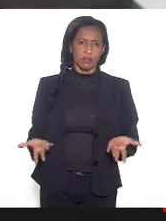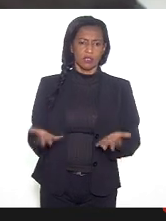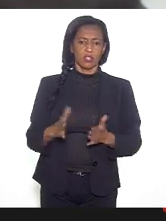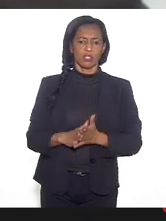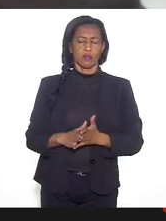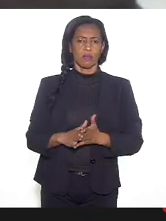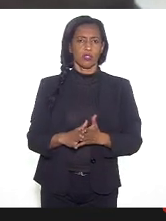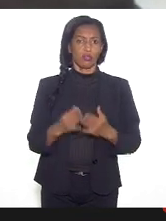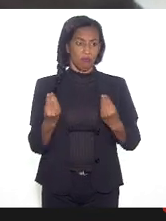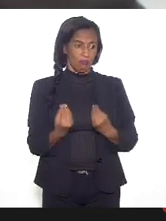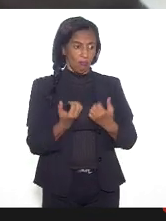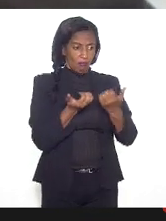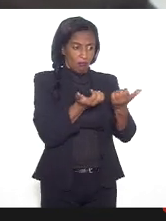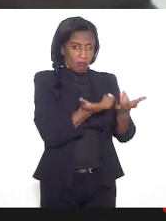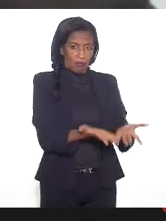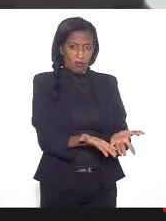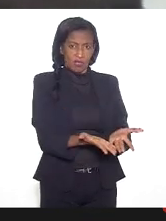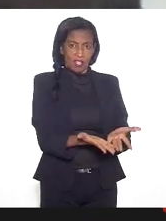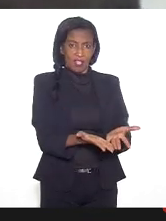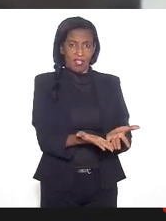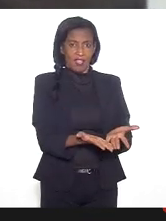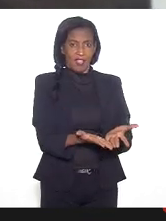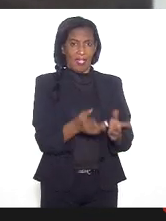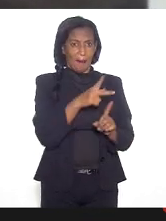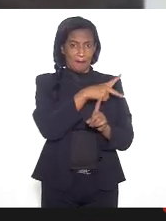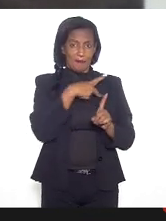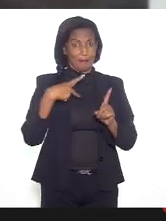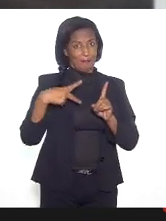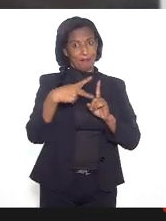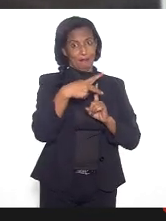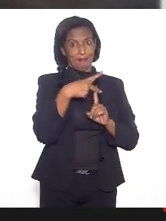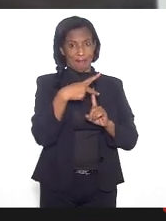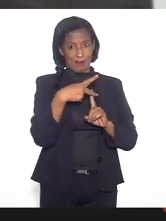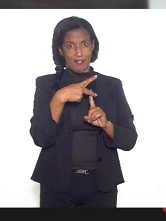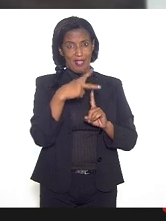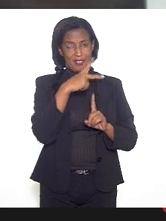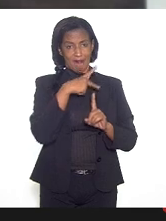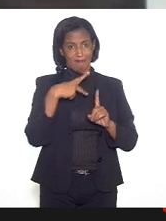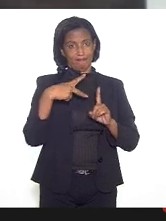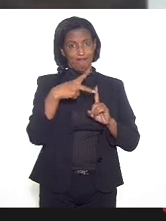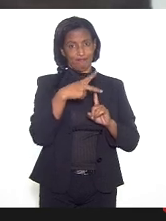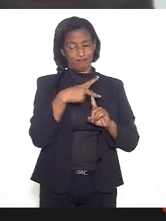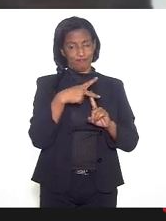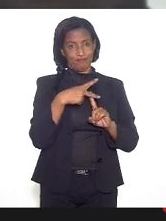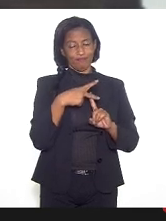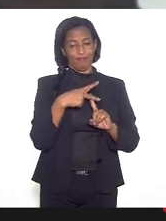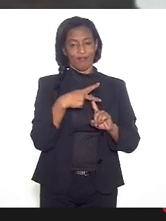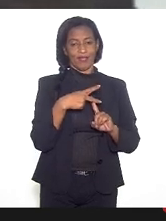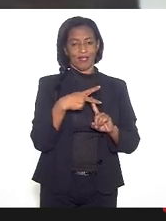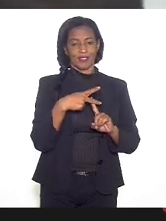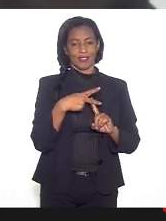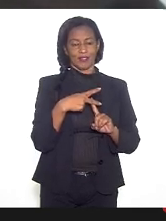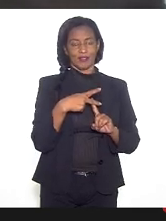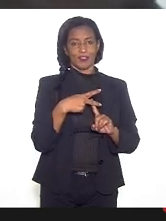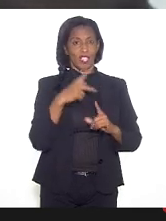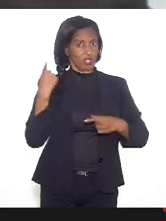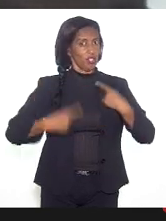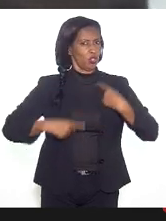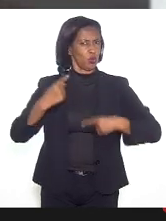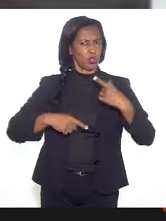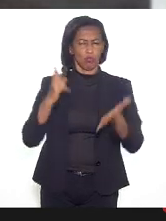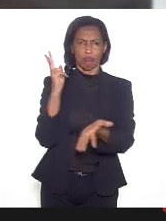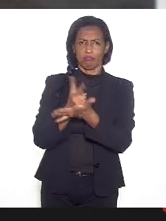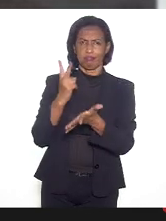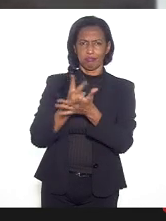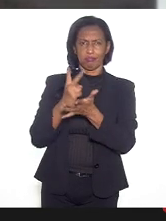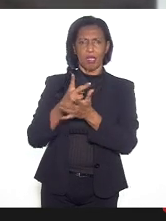que é desafogar a Previdência, sem dúvida nenhuma. A gente sabe da realidade de todos os sistemas previdenciários, a gente está discutindo isso e vai